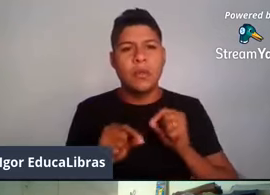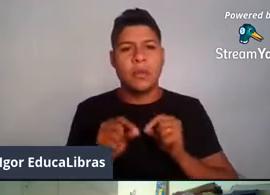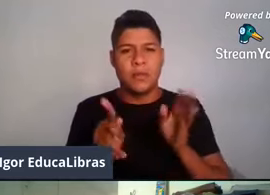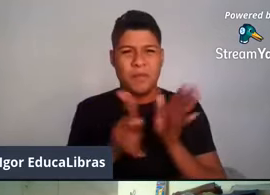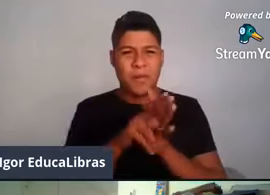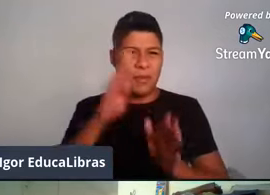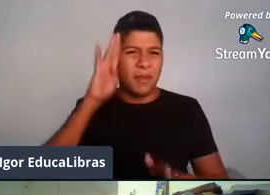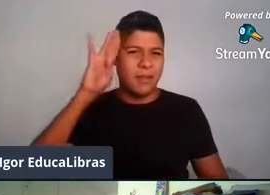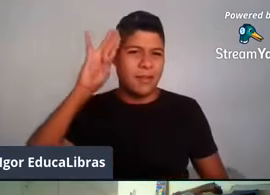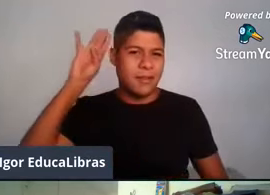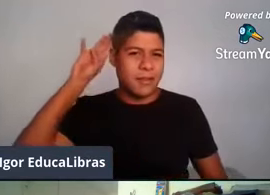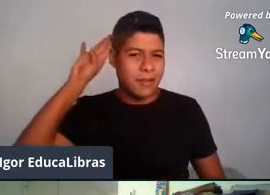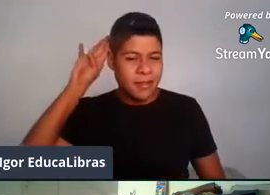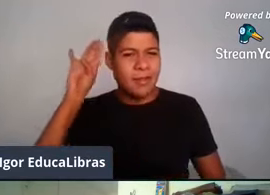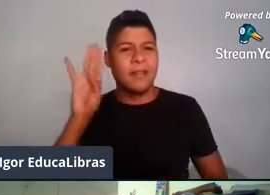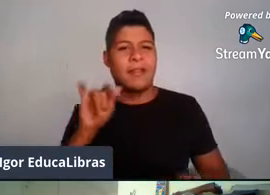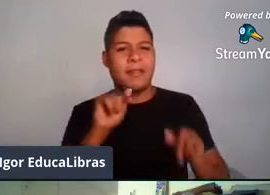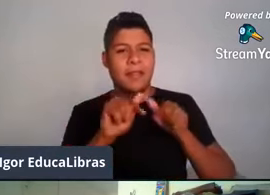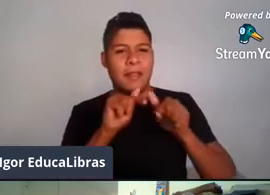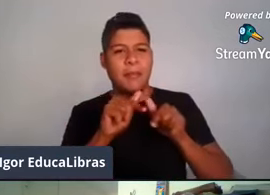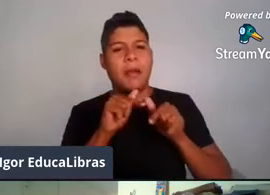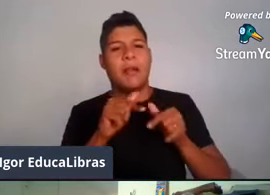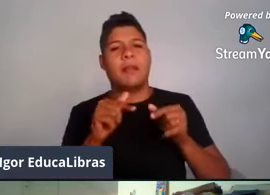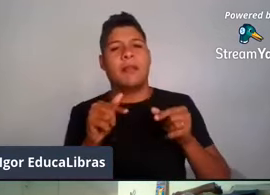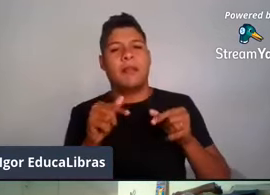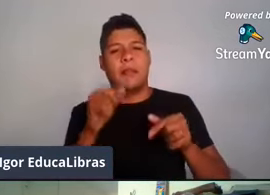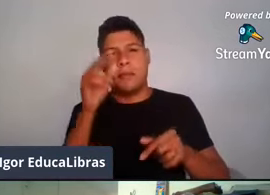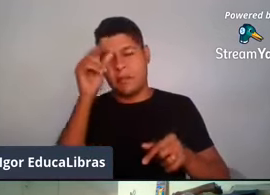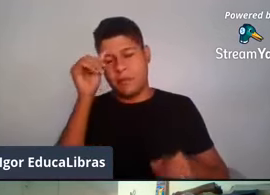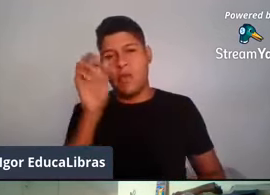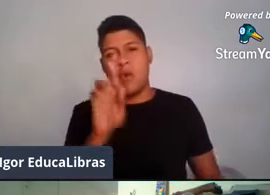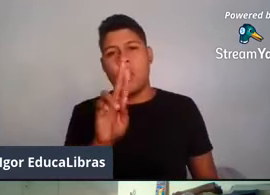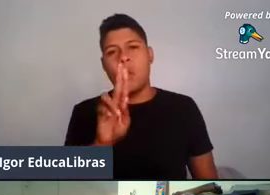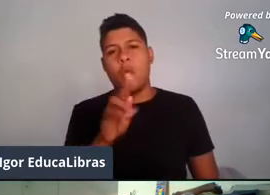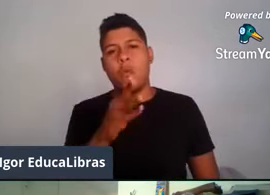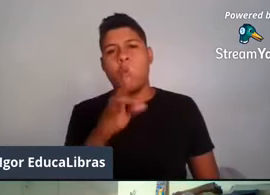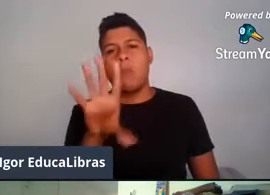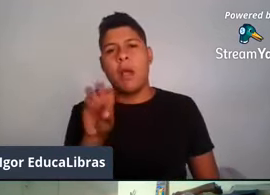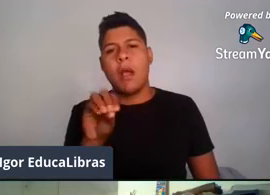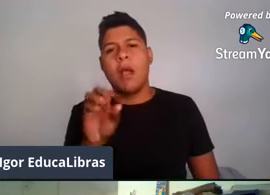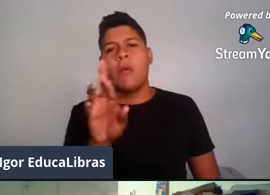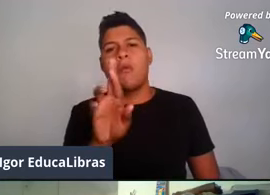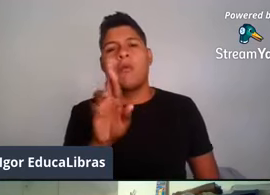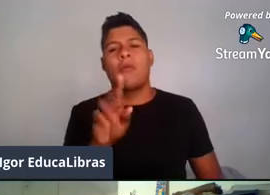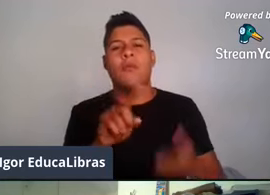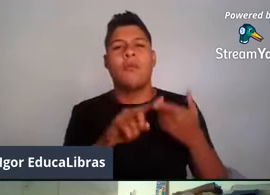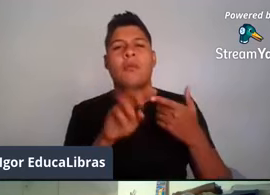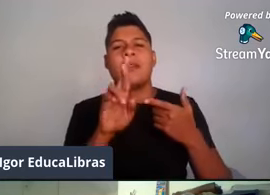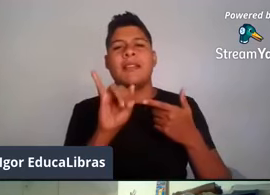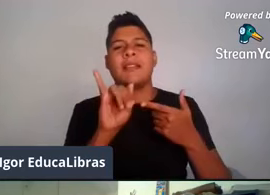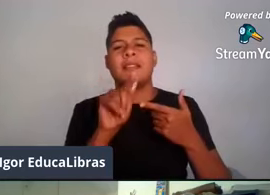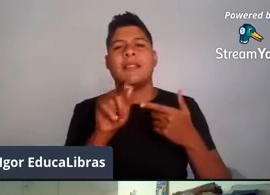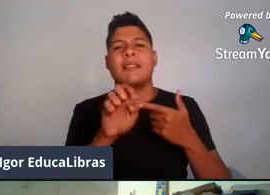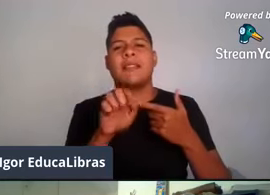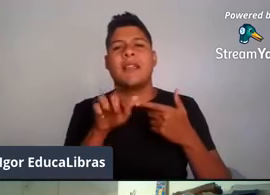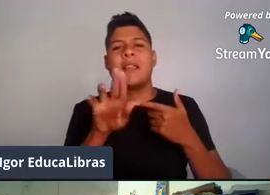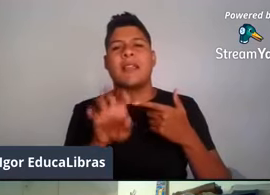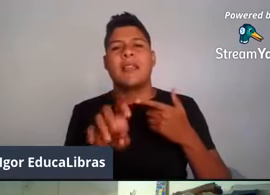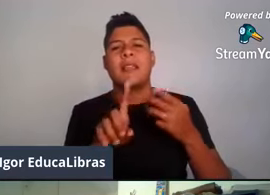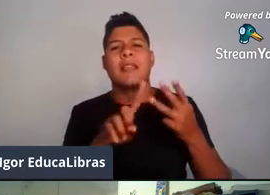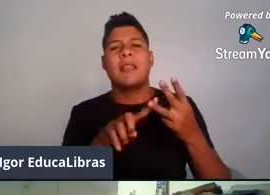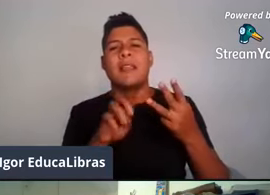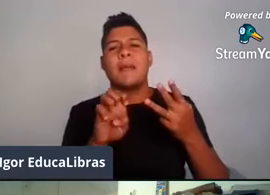na prefeitura, né? O Rubão, o Rizek, a